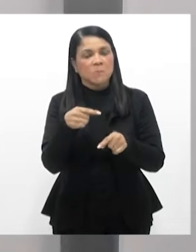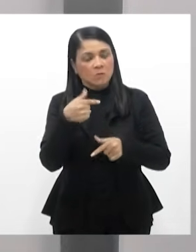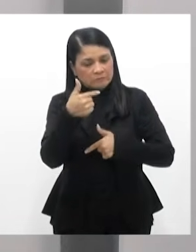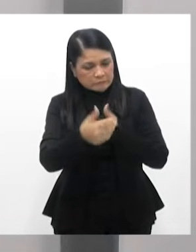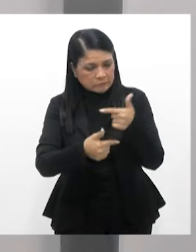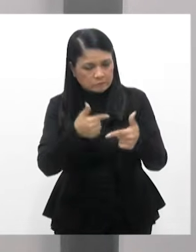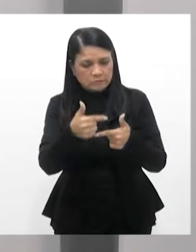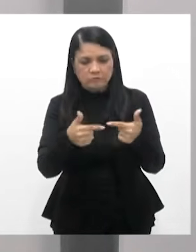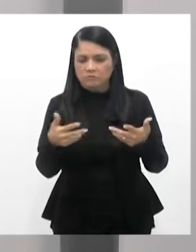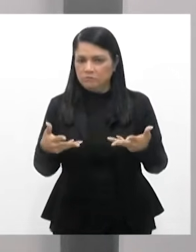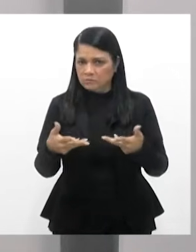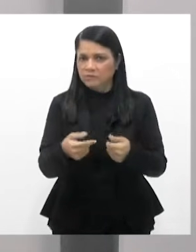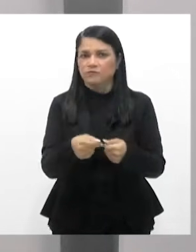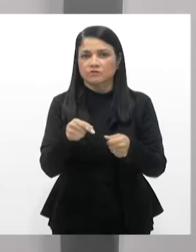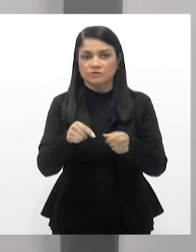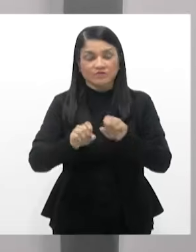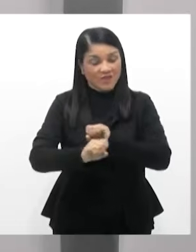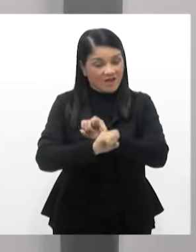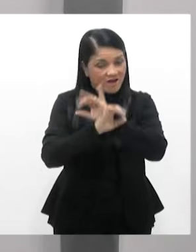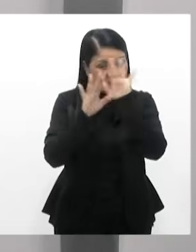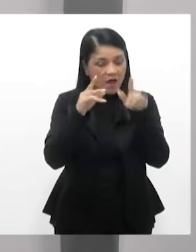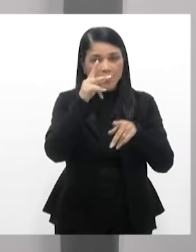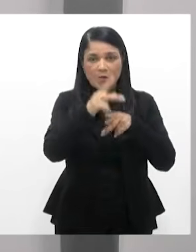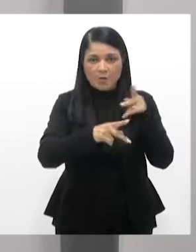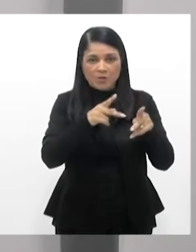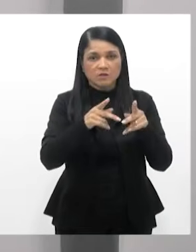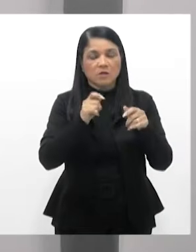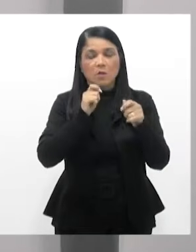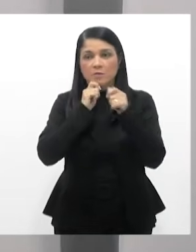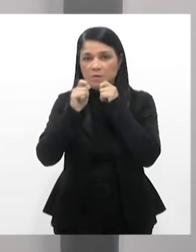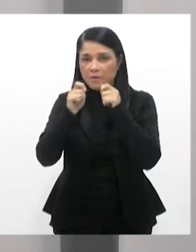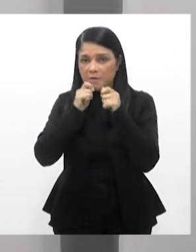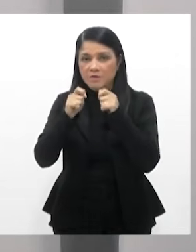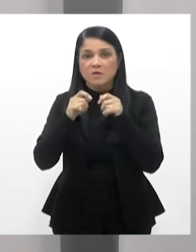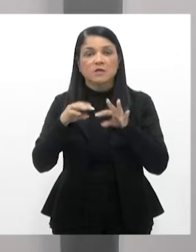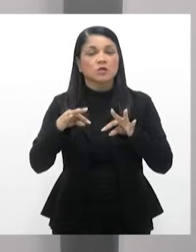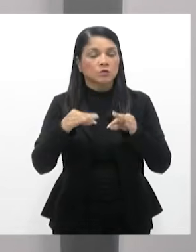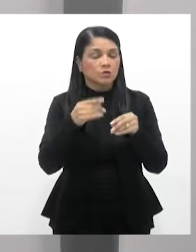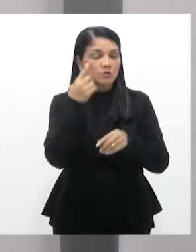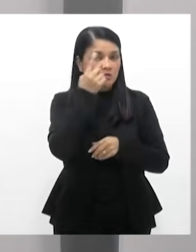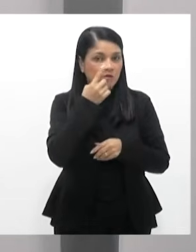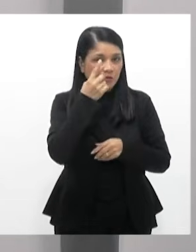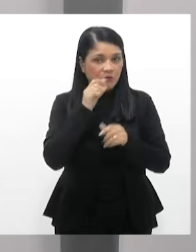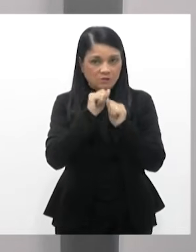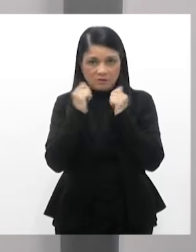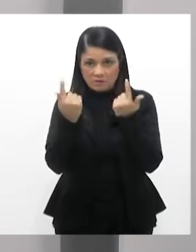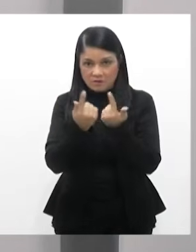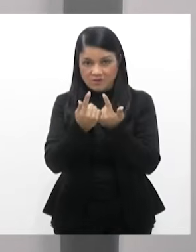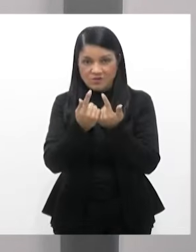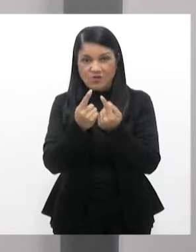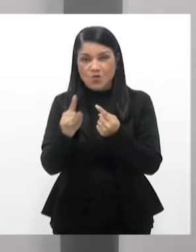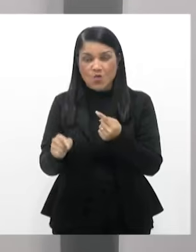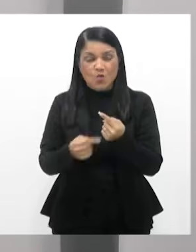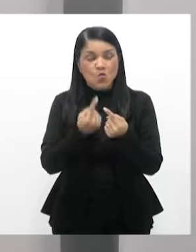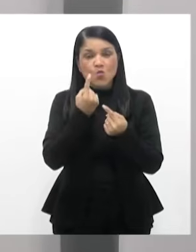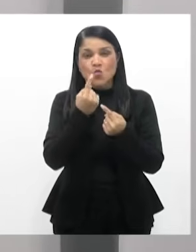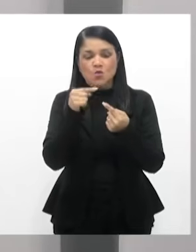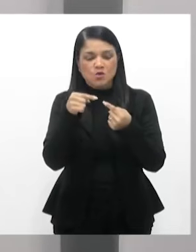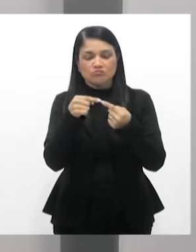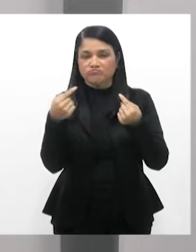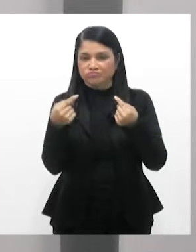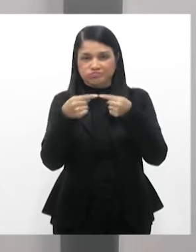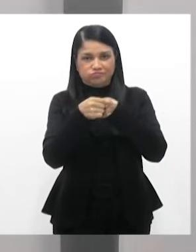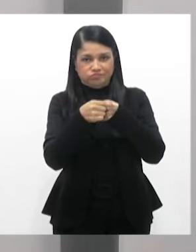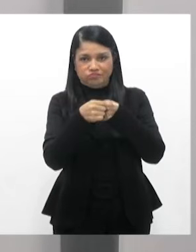exercício aqui de deixar claro para a população, para a imprensa, para os deputados da Casa, que o único ponto de inflexão, de discordância